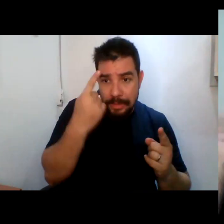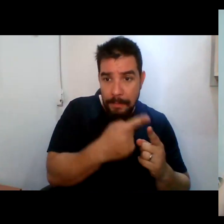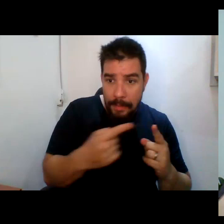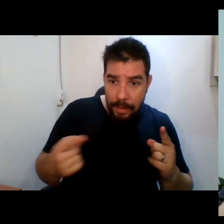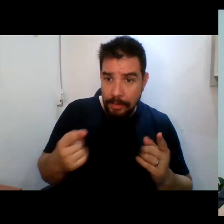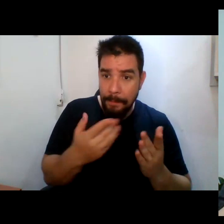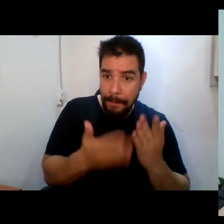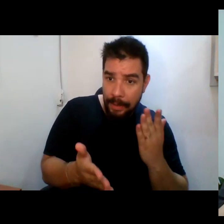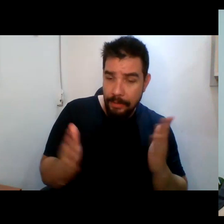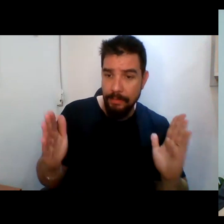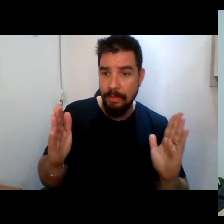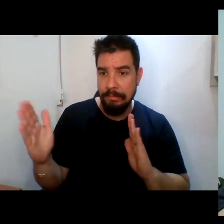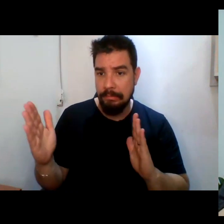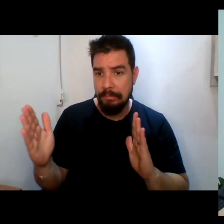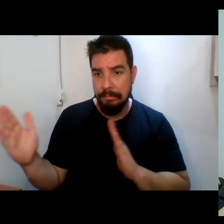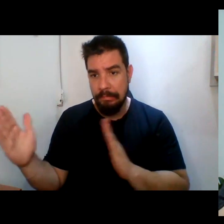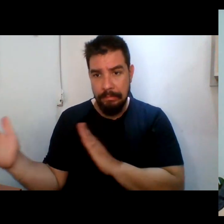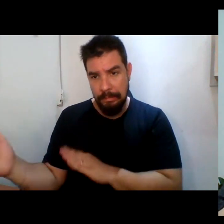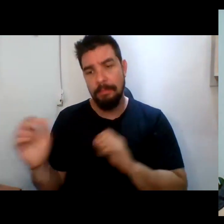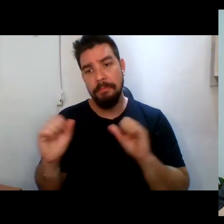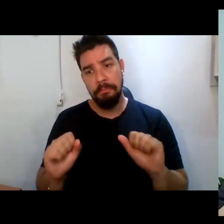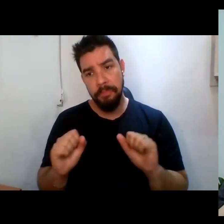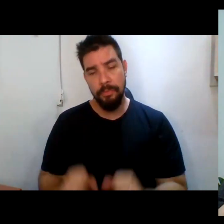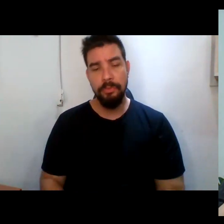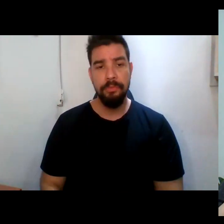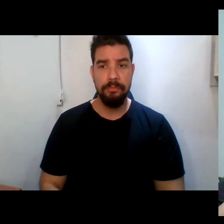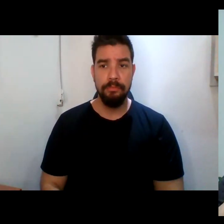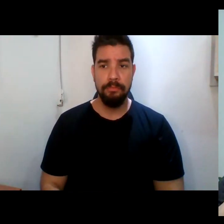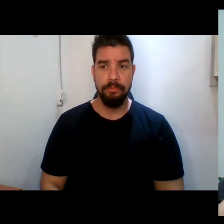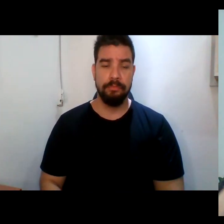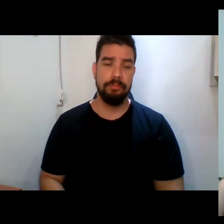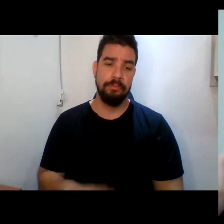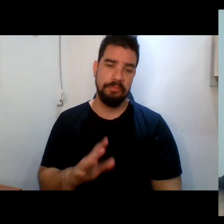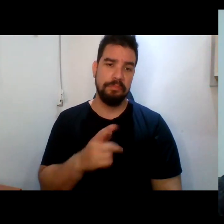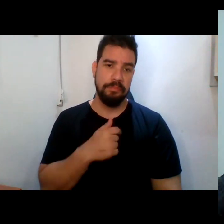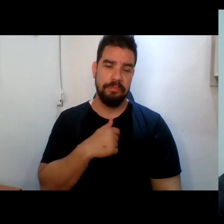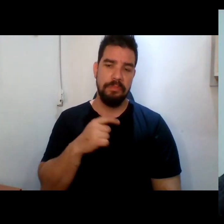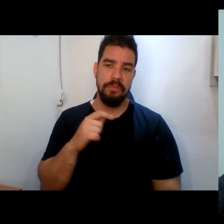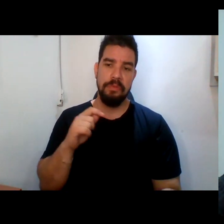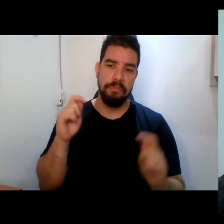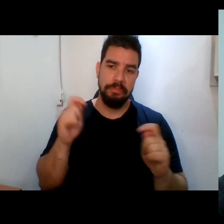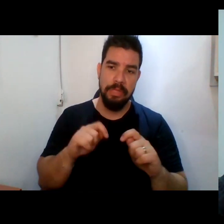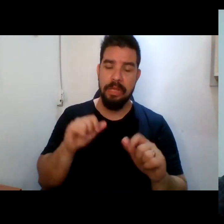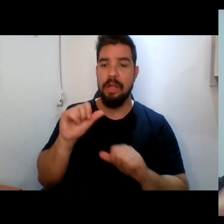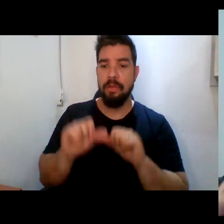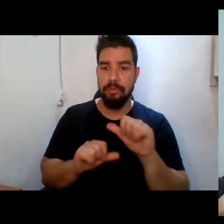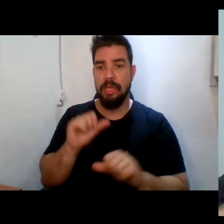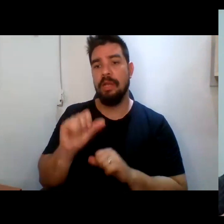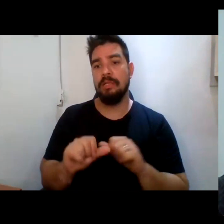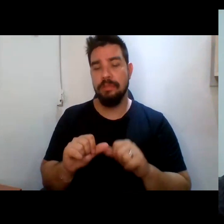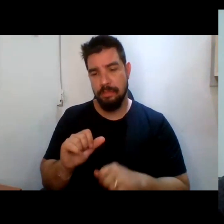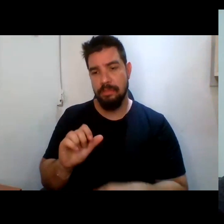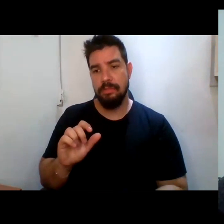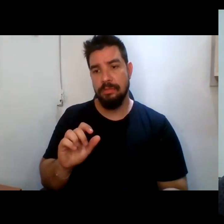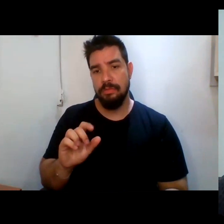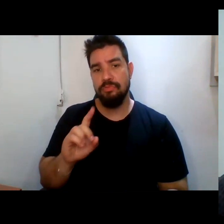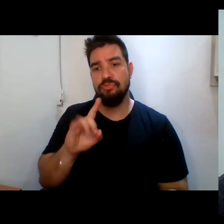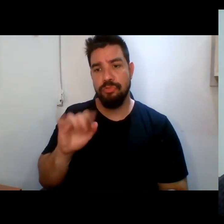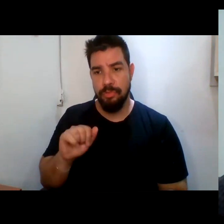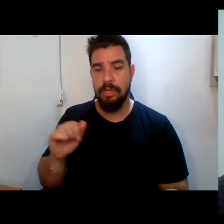outra atividade, né? Mas, né, então eu aham. consigo fazer essa alteração e aí quem precisar manda lá para